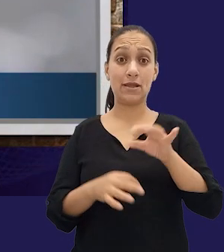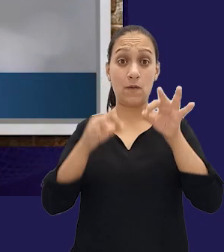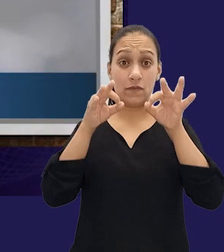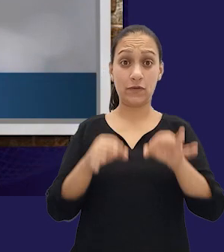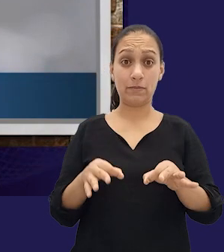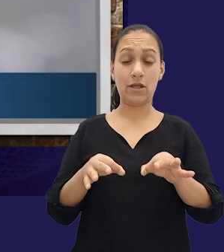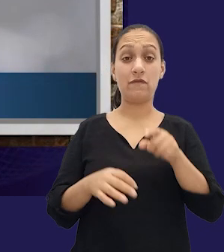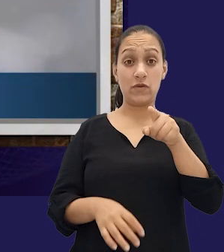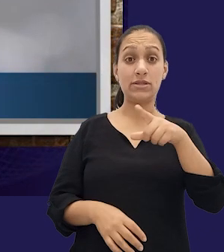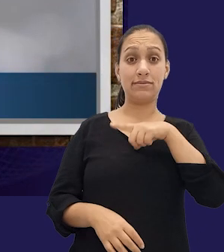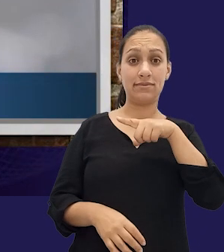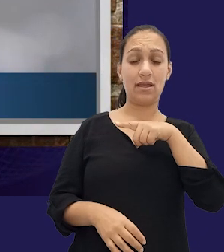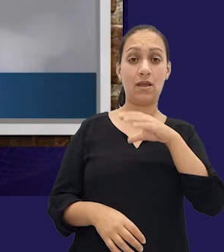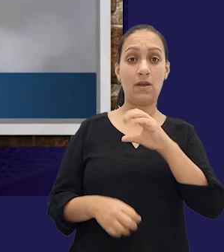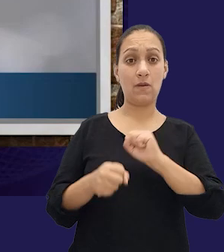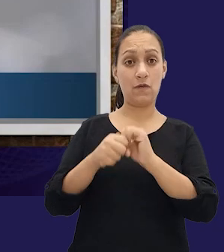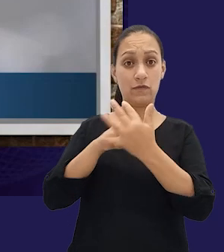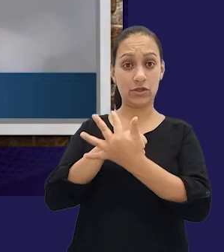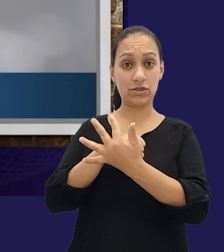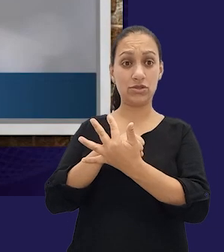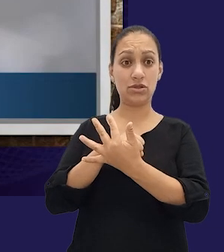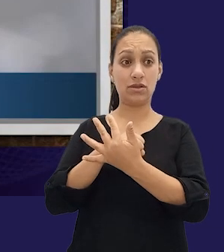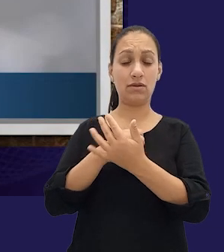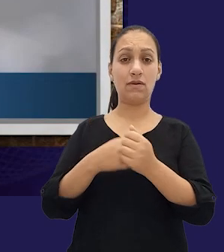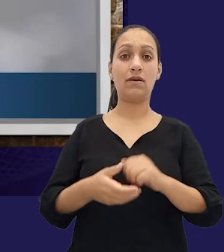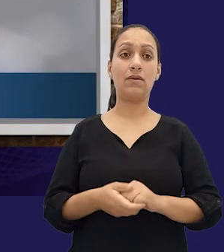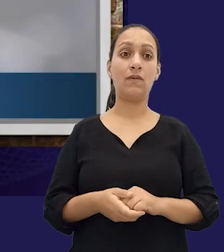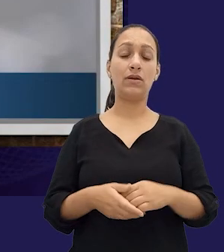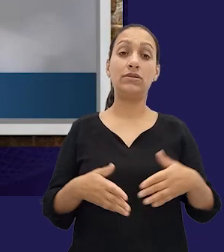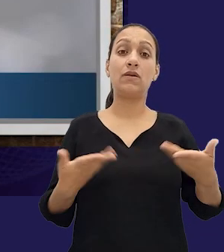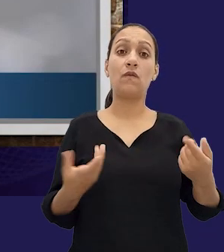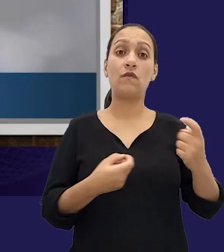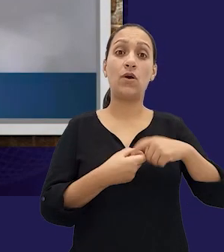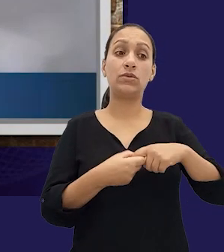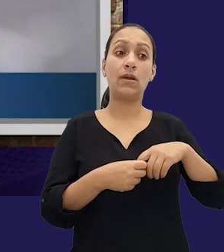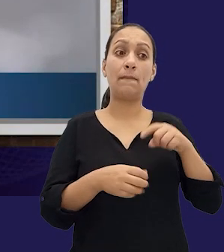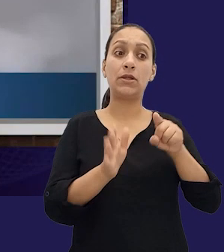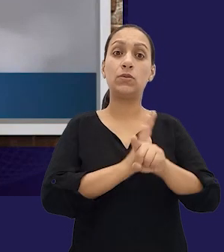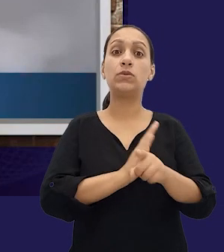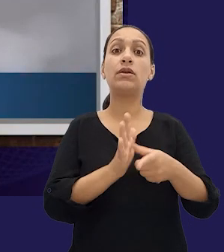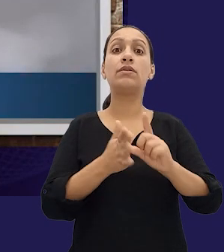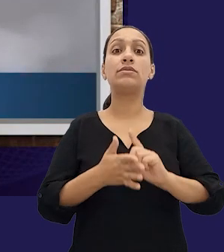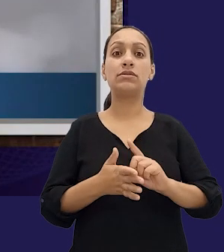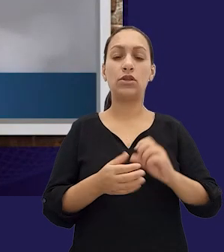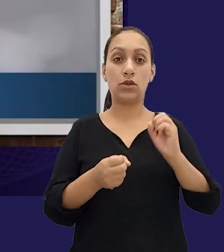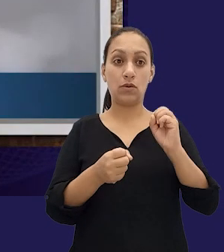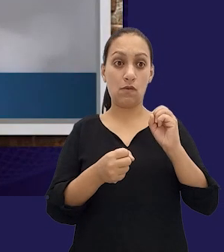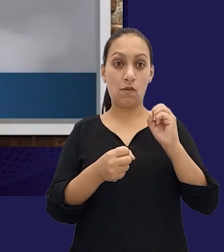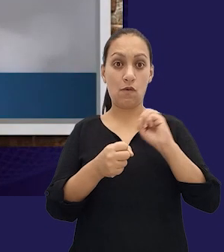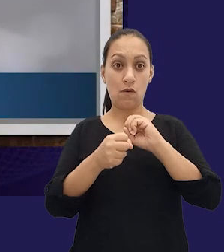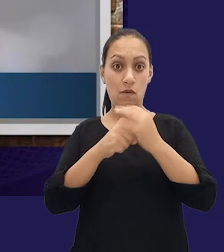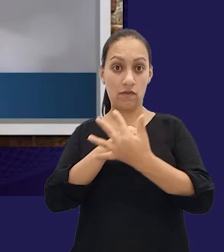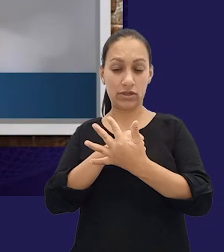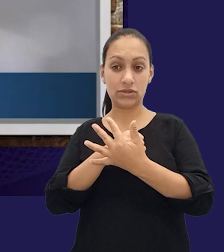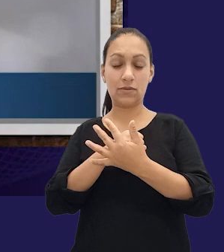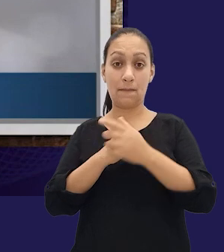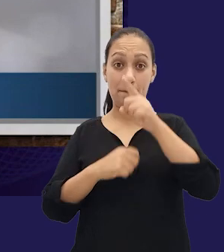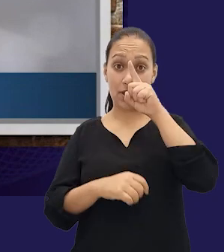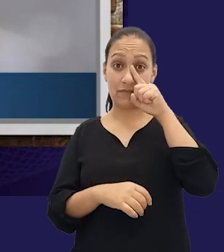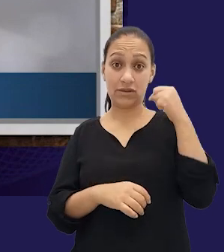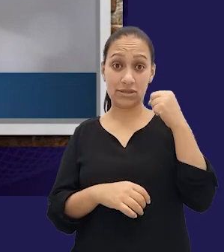você tem COVID, COVID volta à pergunta anterior, né, a primeira, Covid é uma infecção viral. Se você não